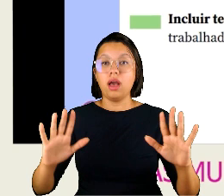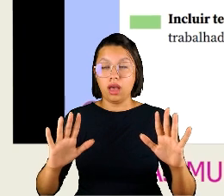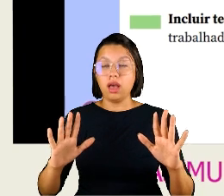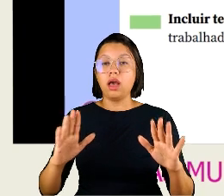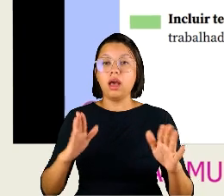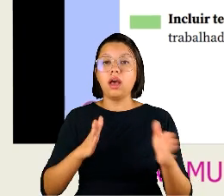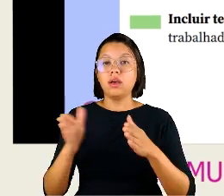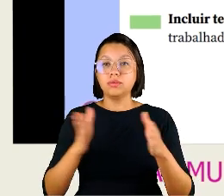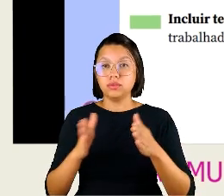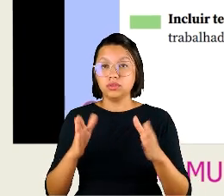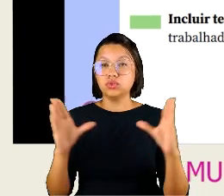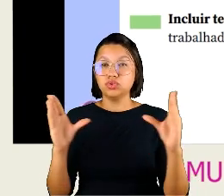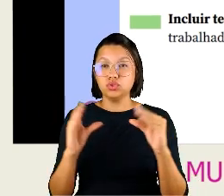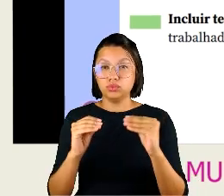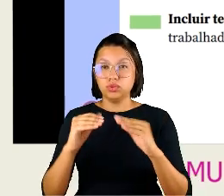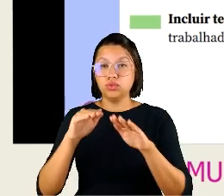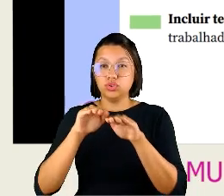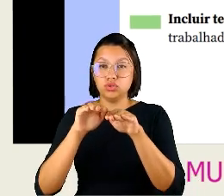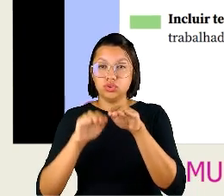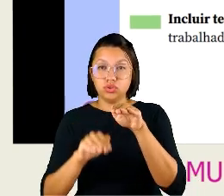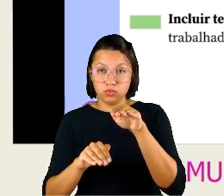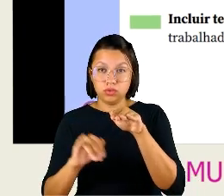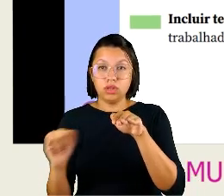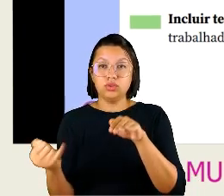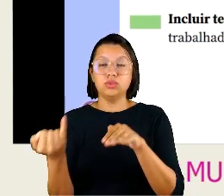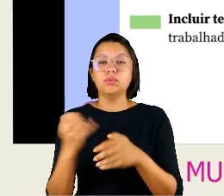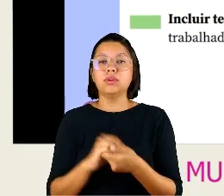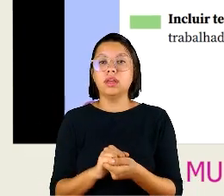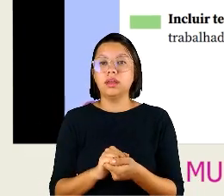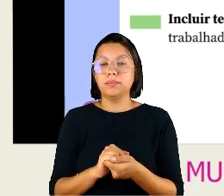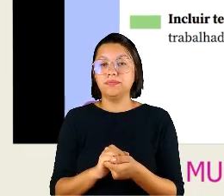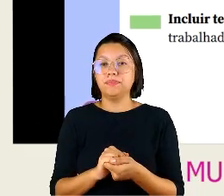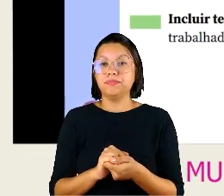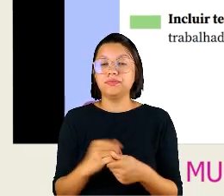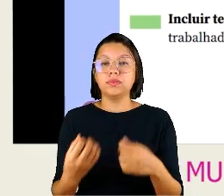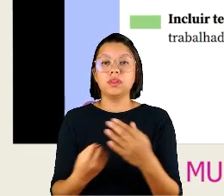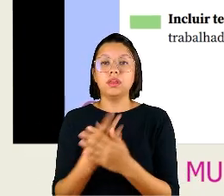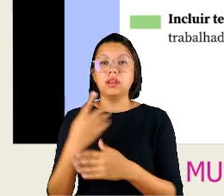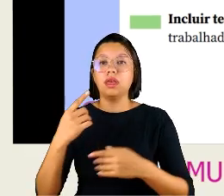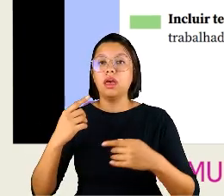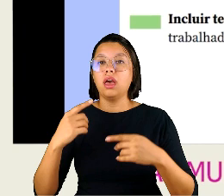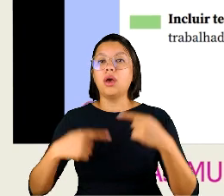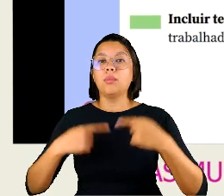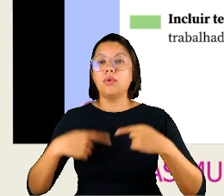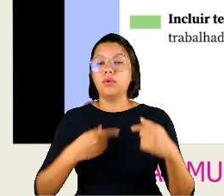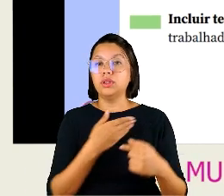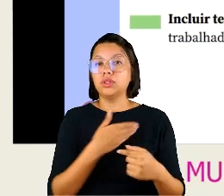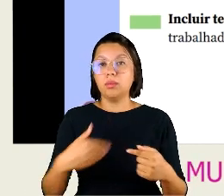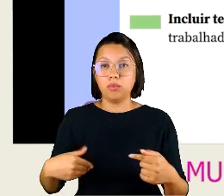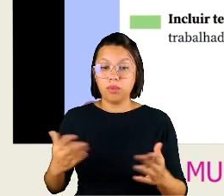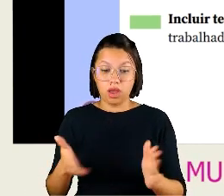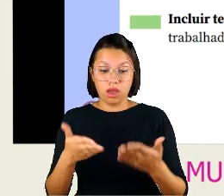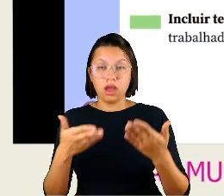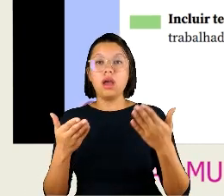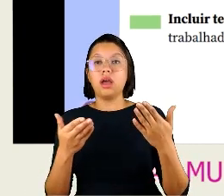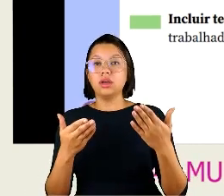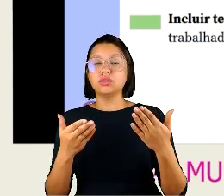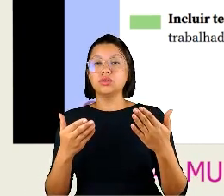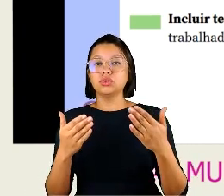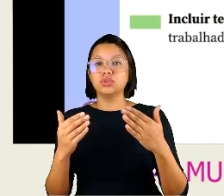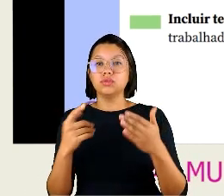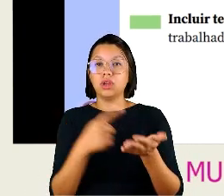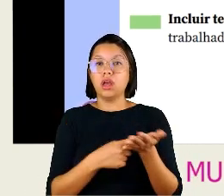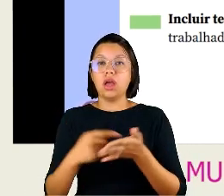para reduzir desigualdades e oportunidades. Elaborar políticas públicas que incentivem e promovam a conciliação